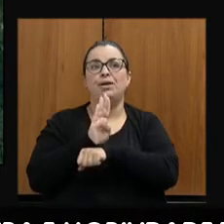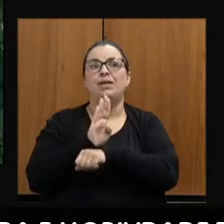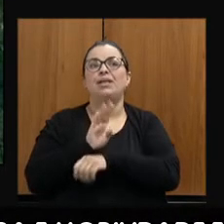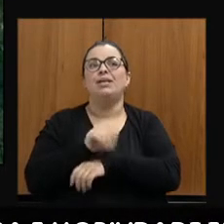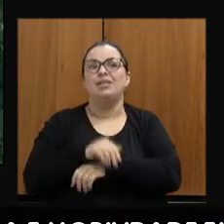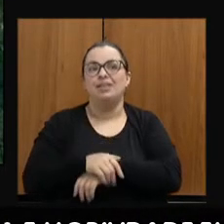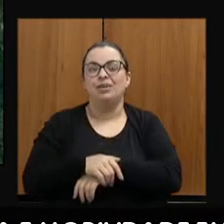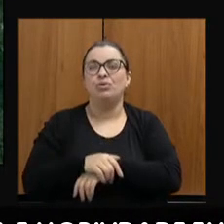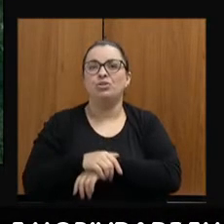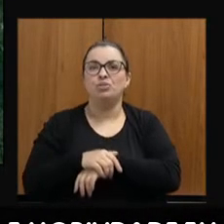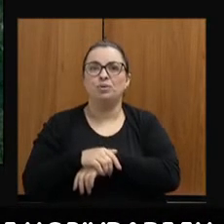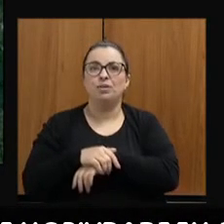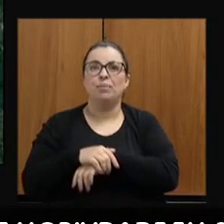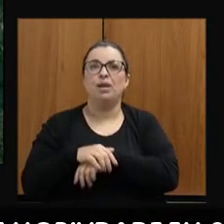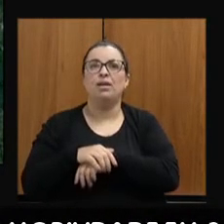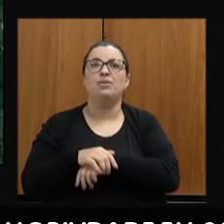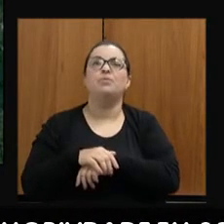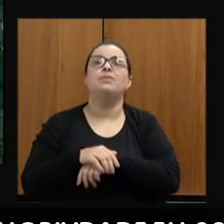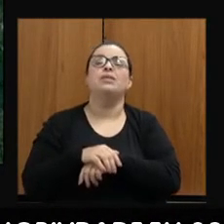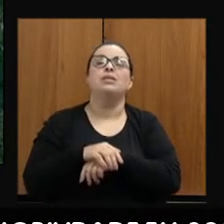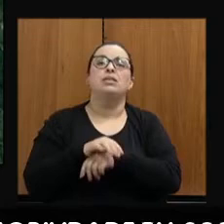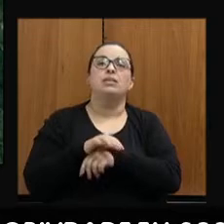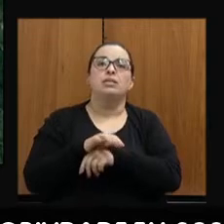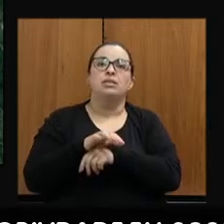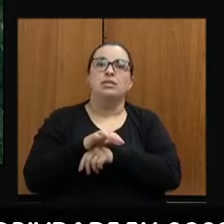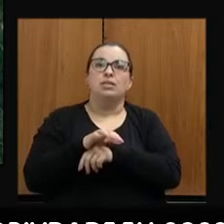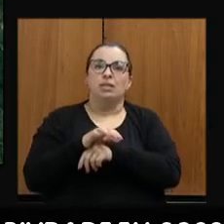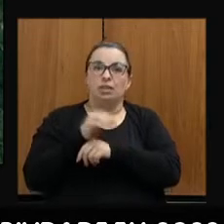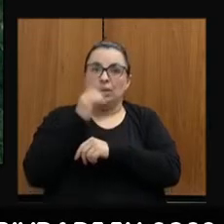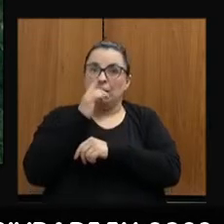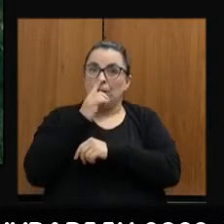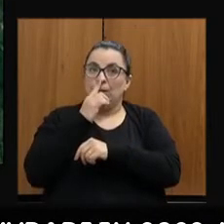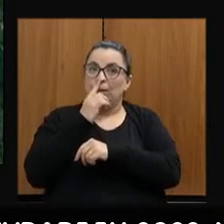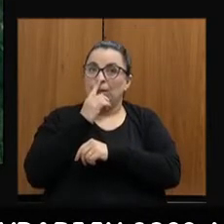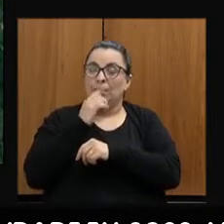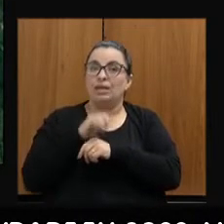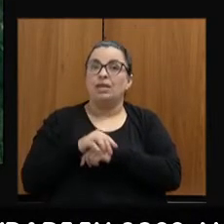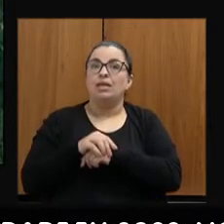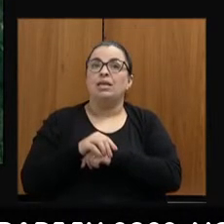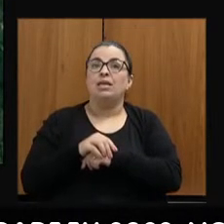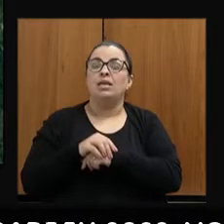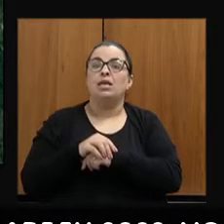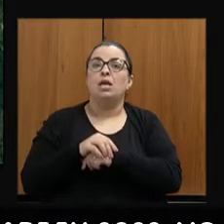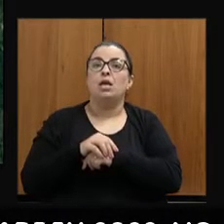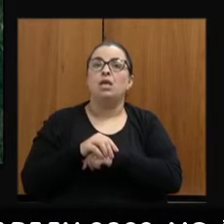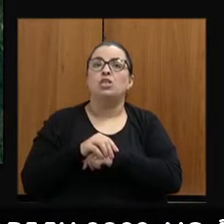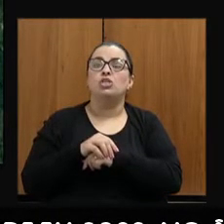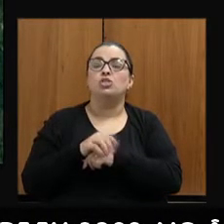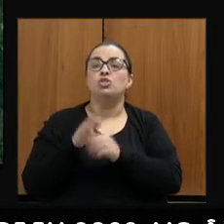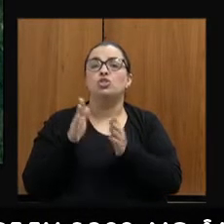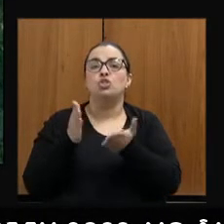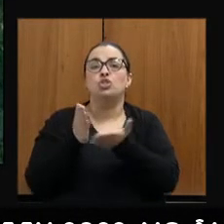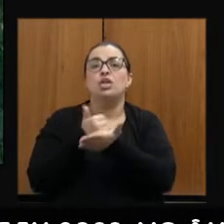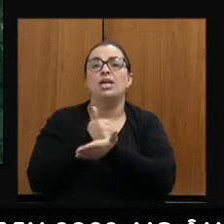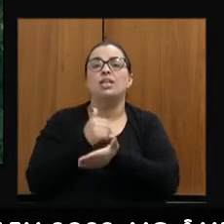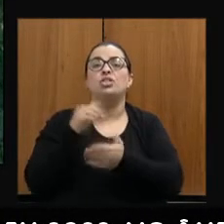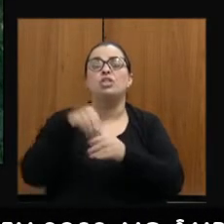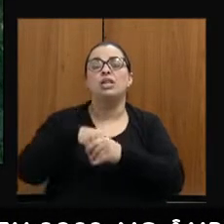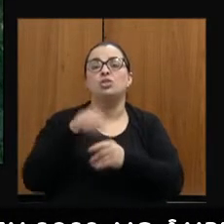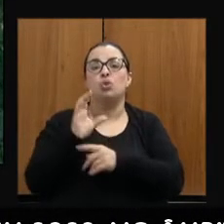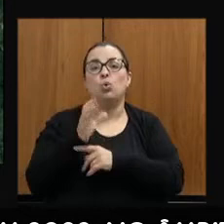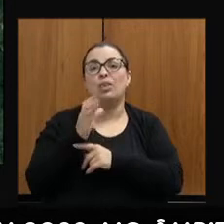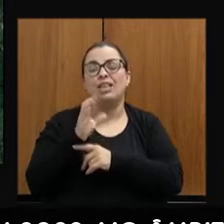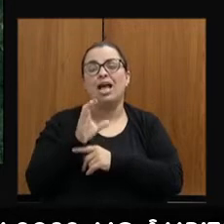ver ele joga o anel para fora da região metropolitana de Contagem né digo para o coração da região metropolitana